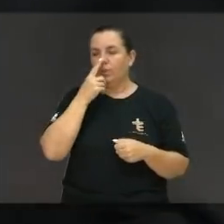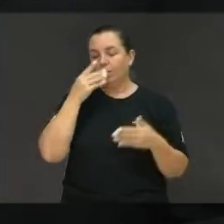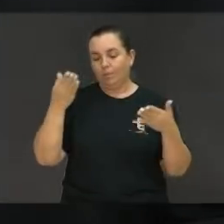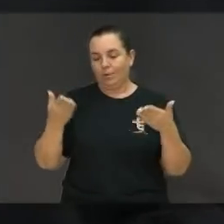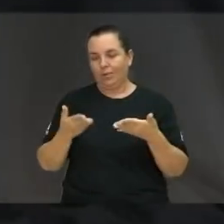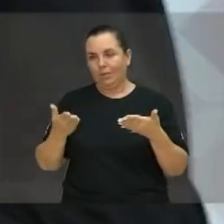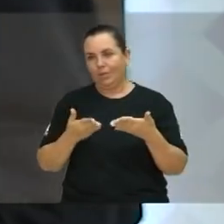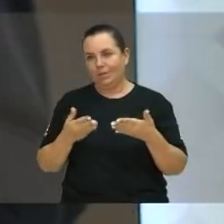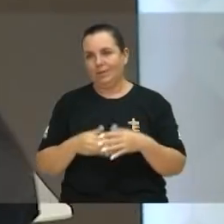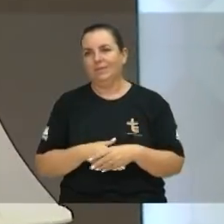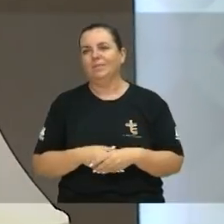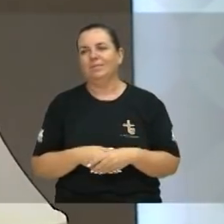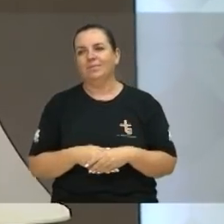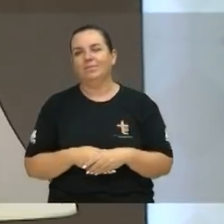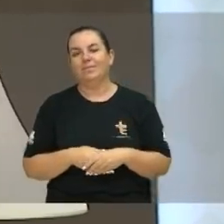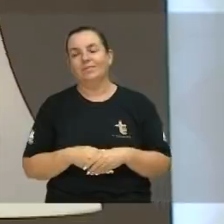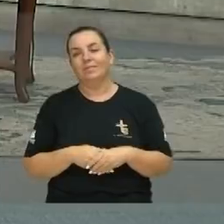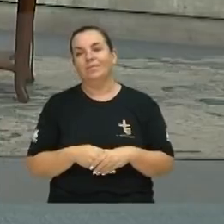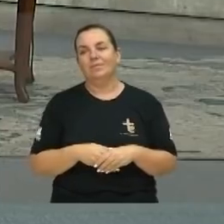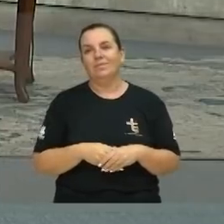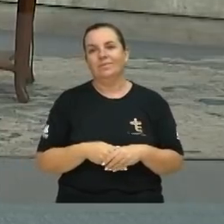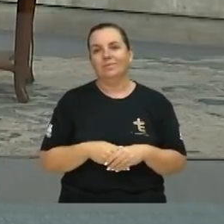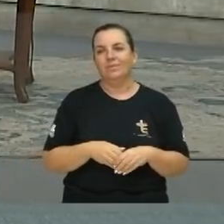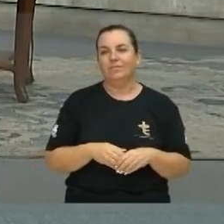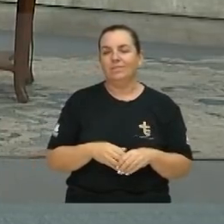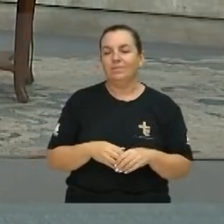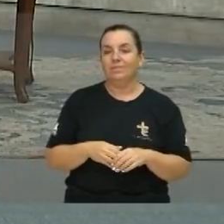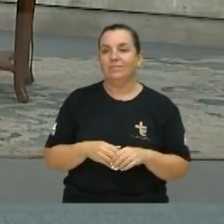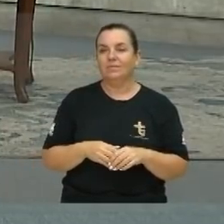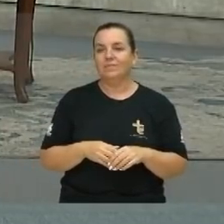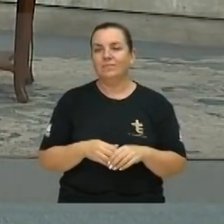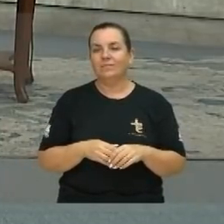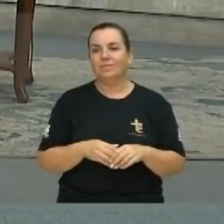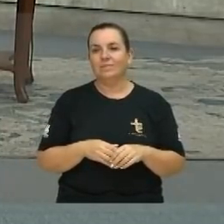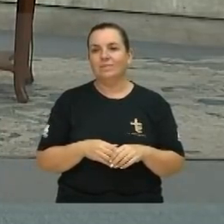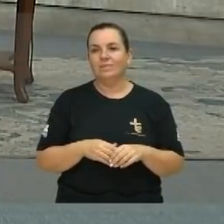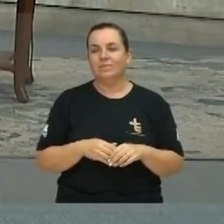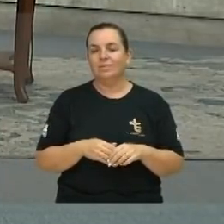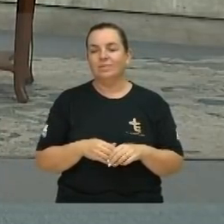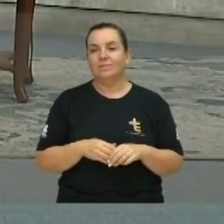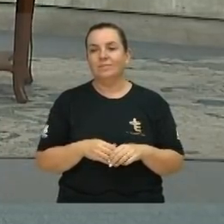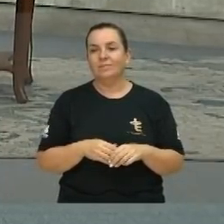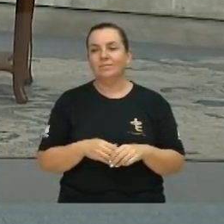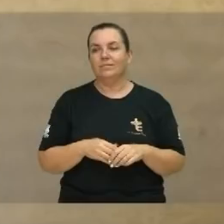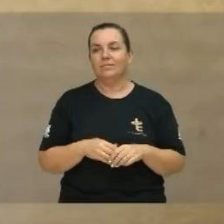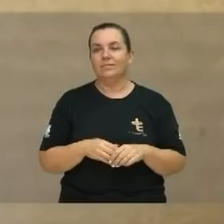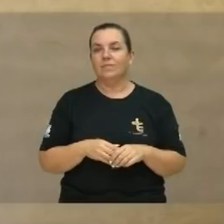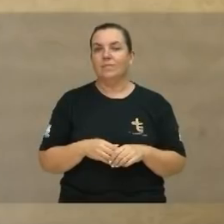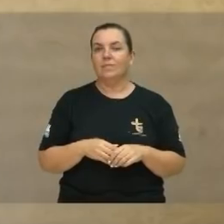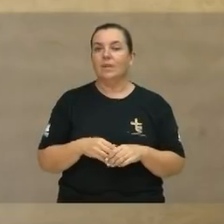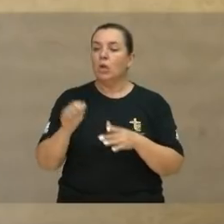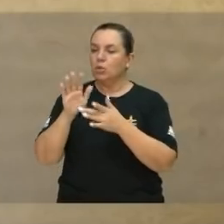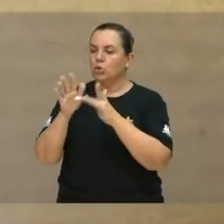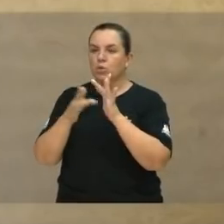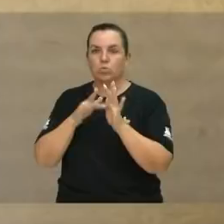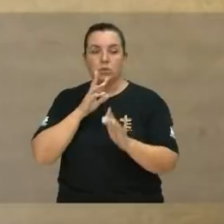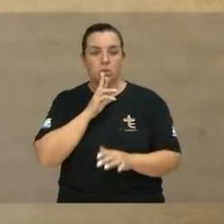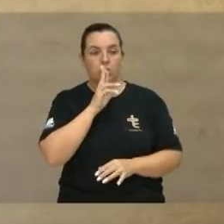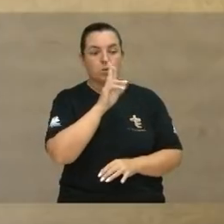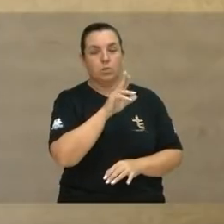agora é mais um pouquinho responde responde jesus